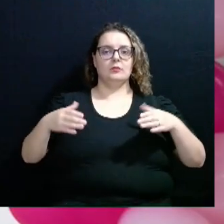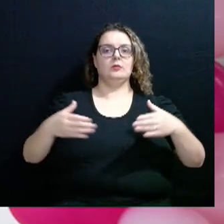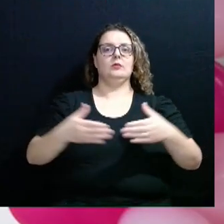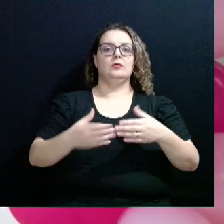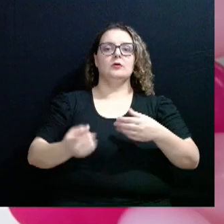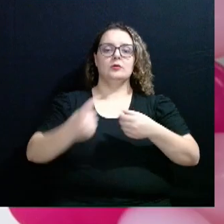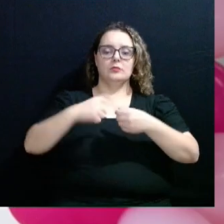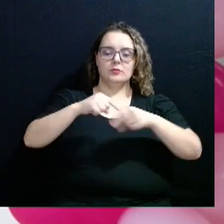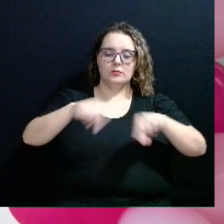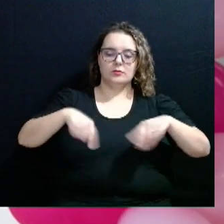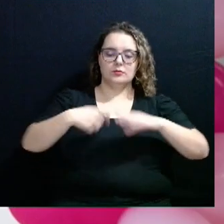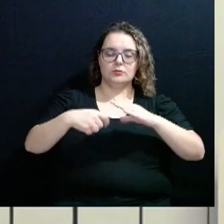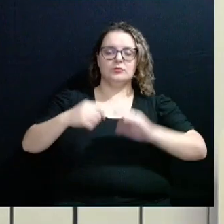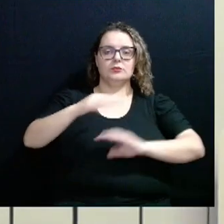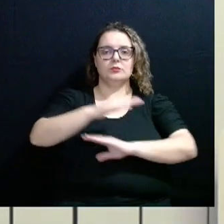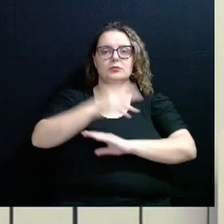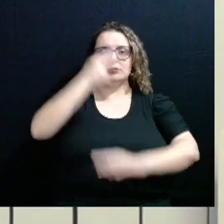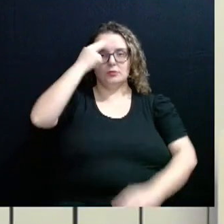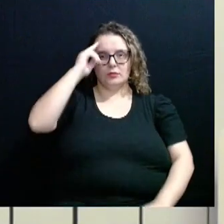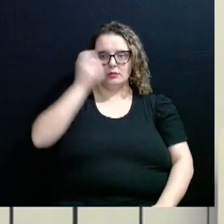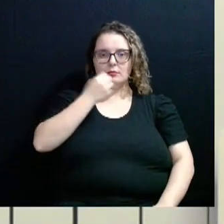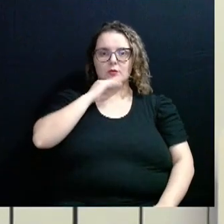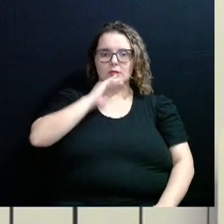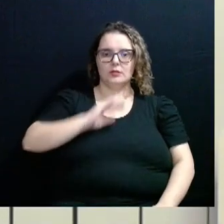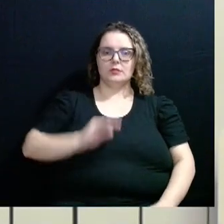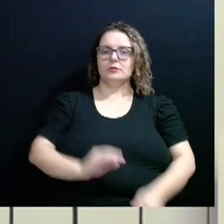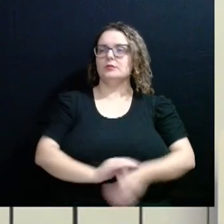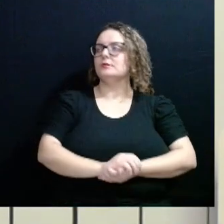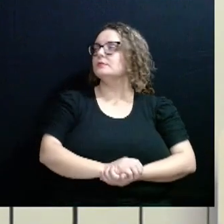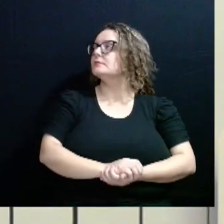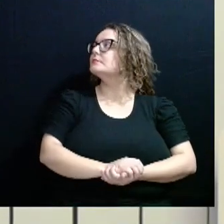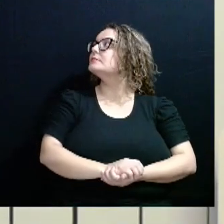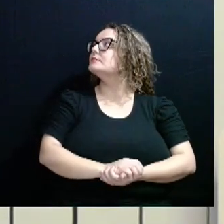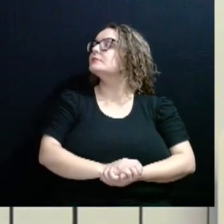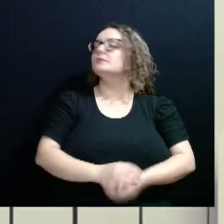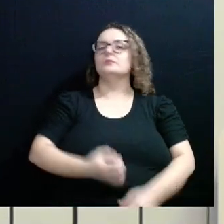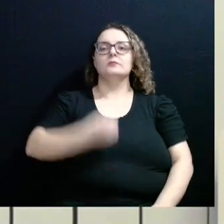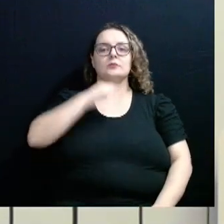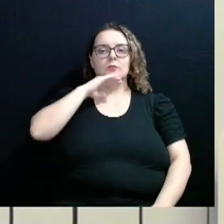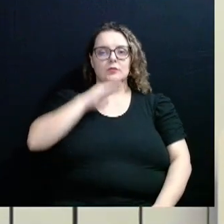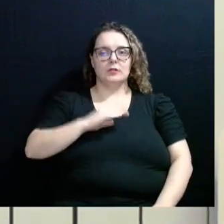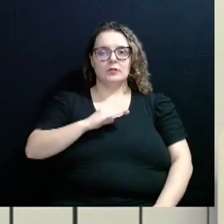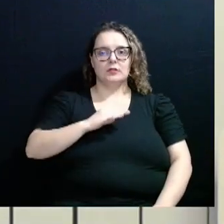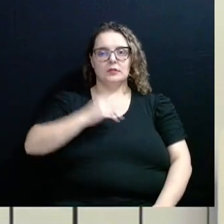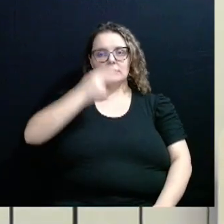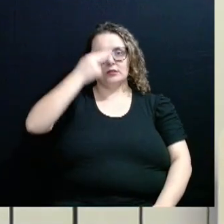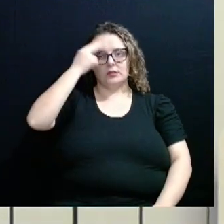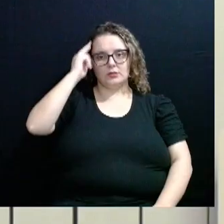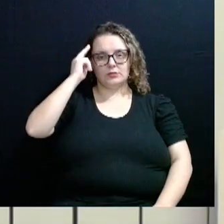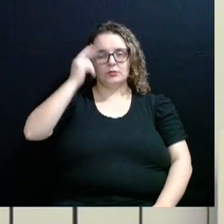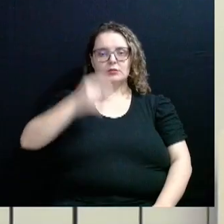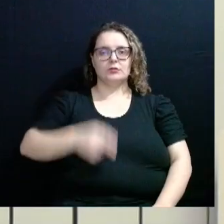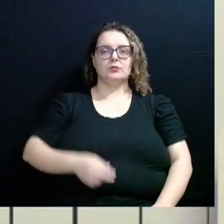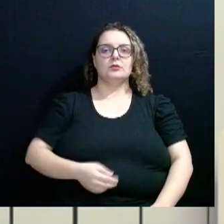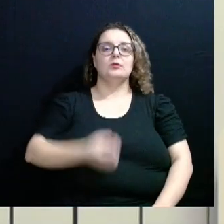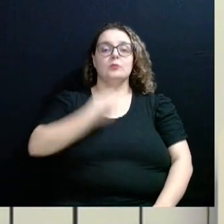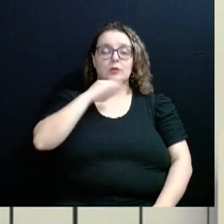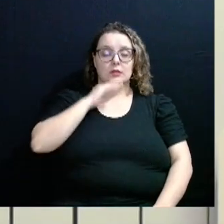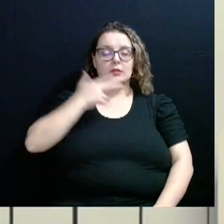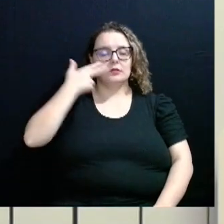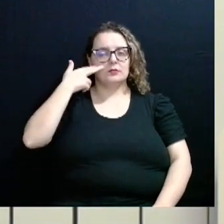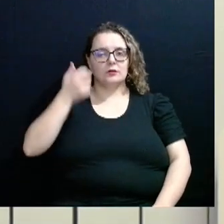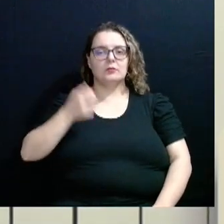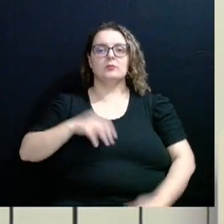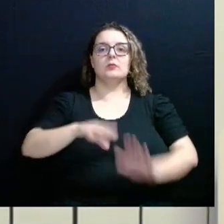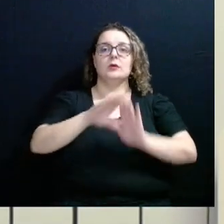Gabriel. Uma boa tarde. Boa tarde mais uma vez a você, Rafa. Programação importantíssima. Quero agradecer ao nosso